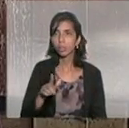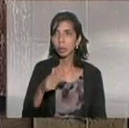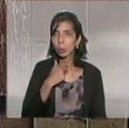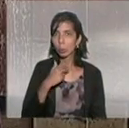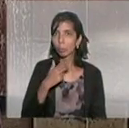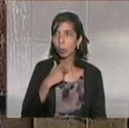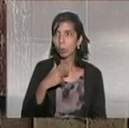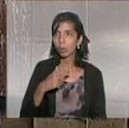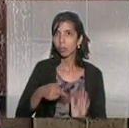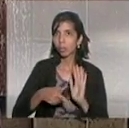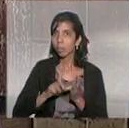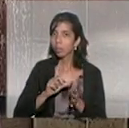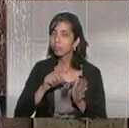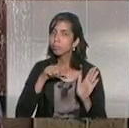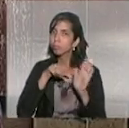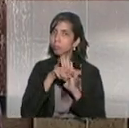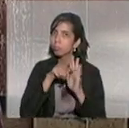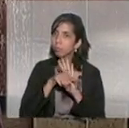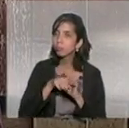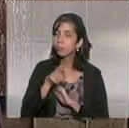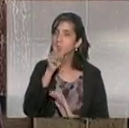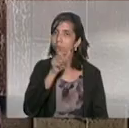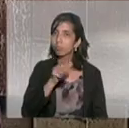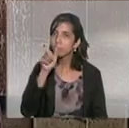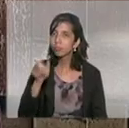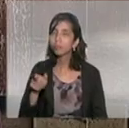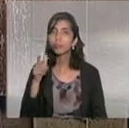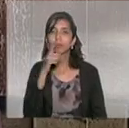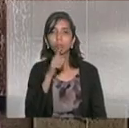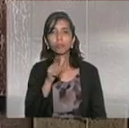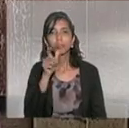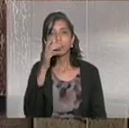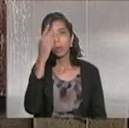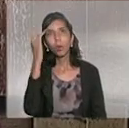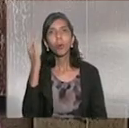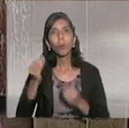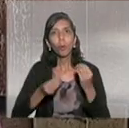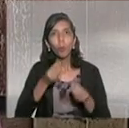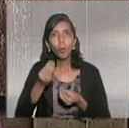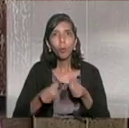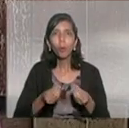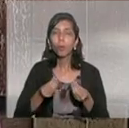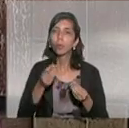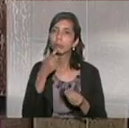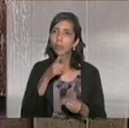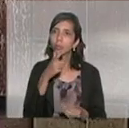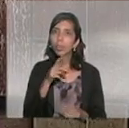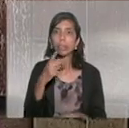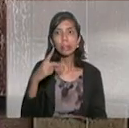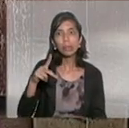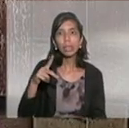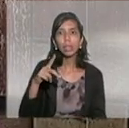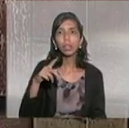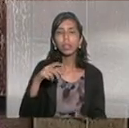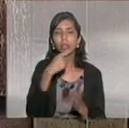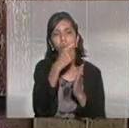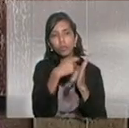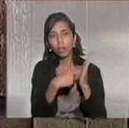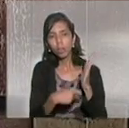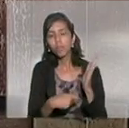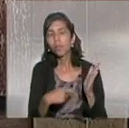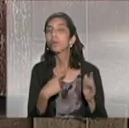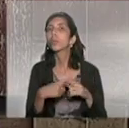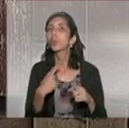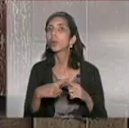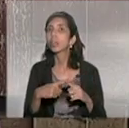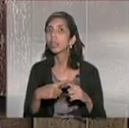Você não pode chegar, você tem que analisar por que os personagens caminharam daquela maneira, onde é que eles vão chegar, por que o autor escreveu daquela